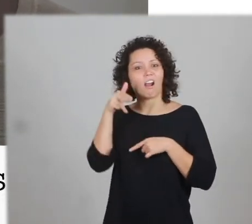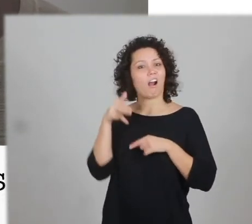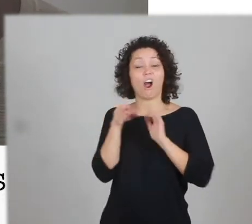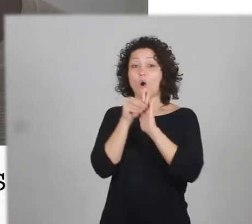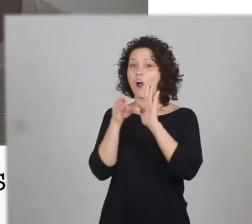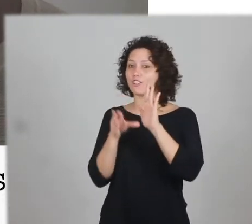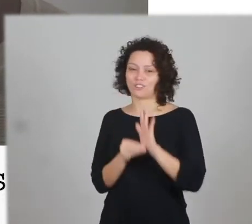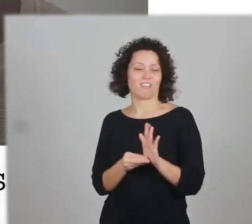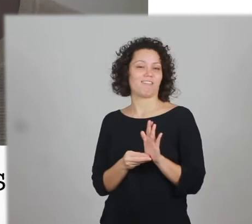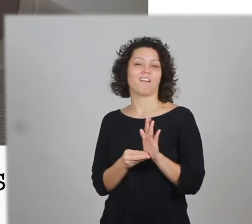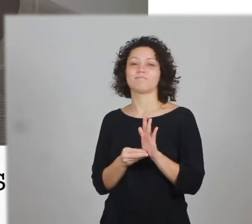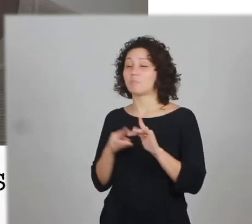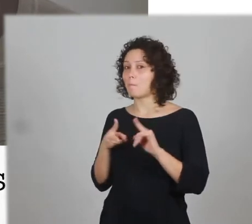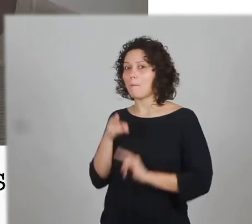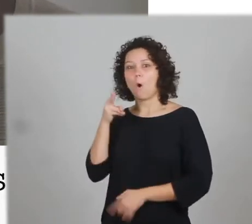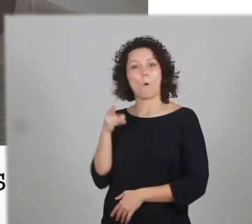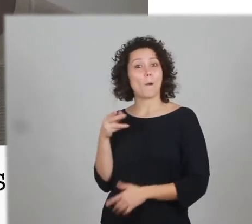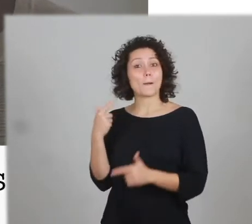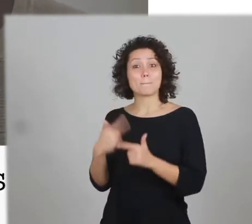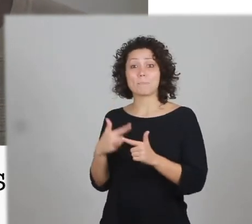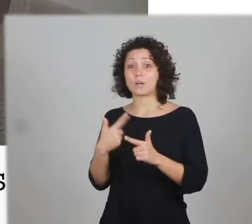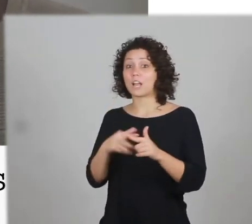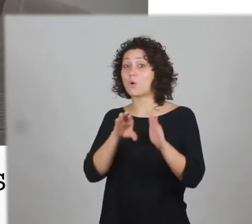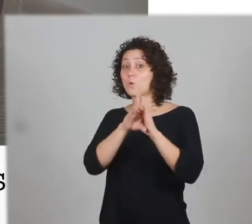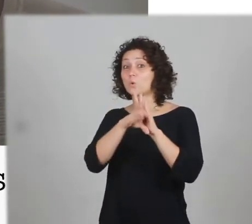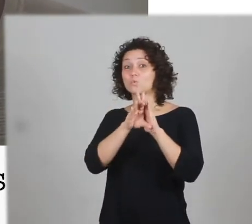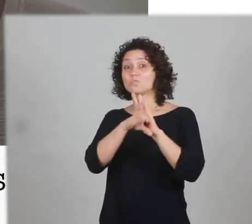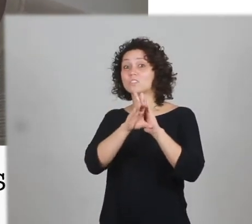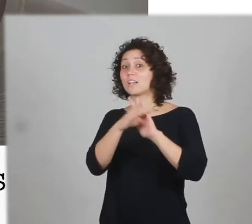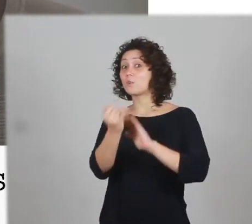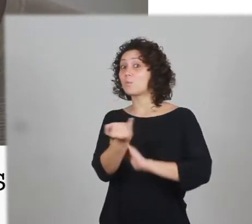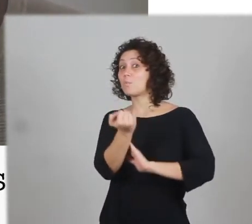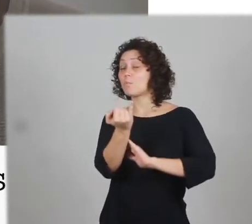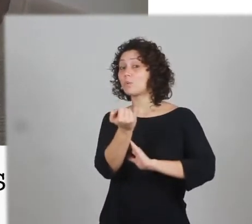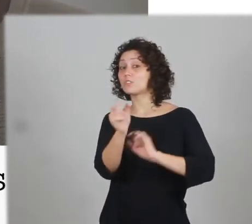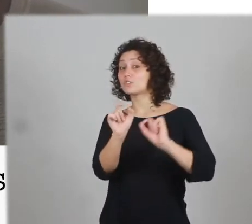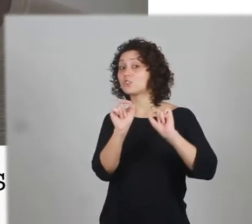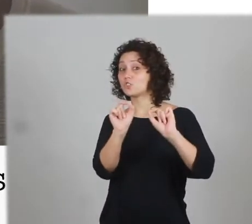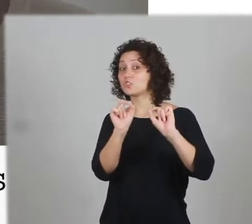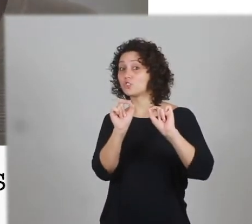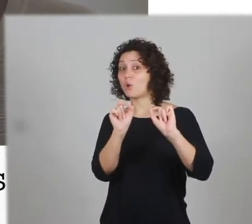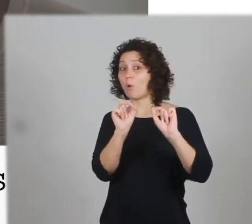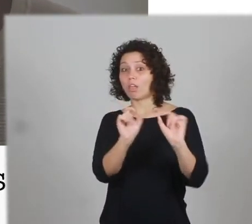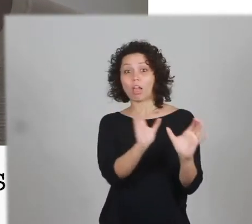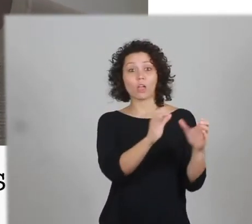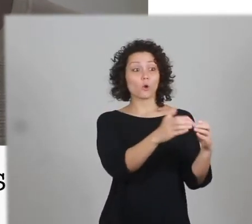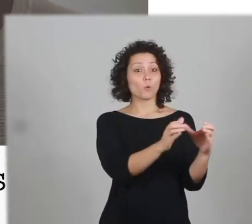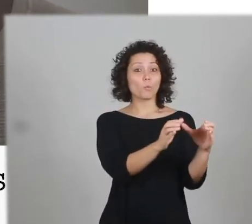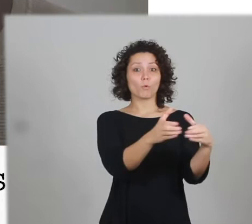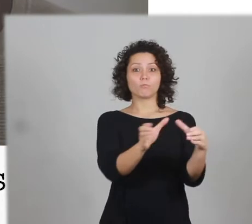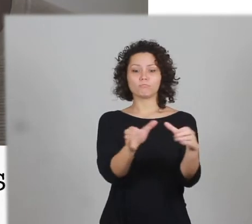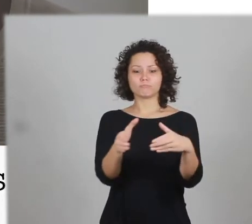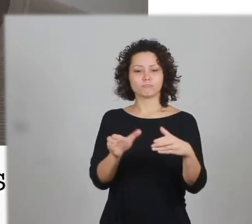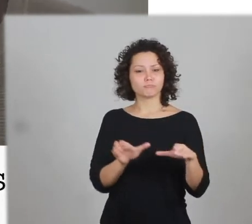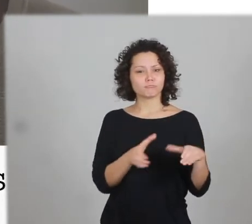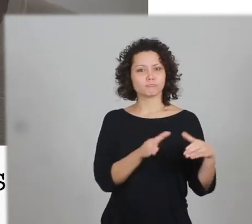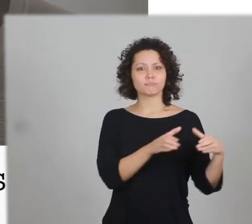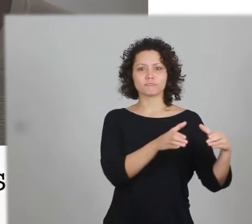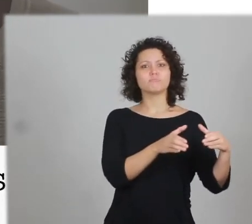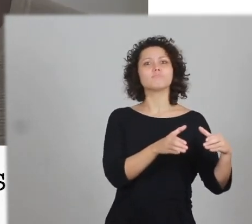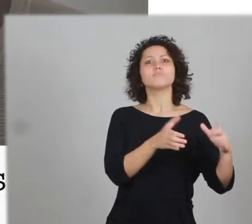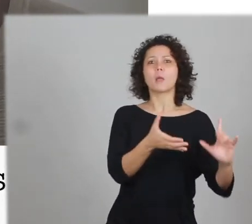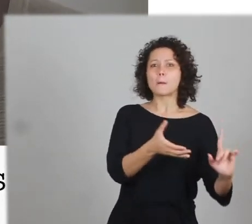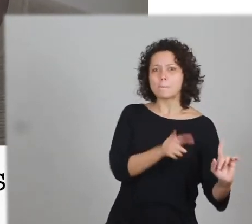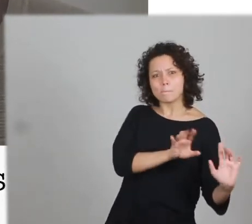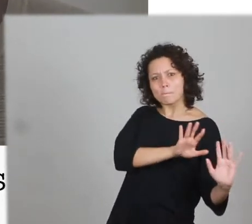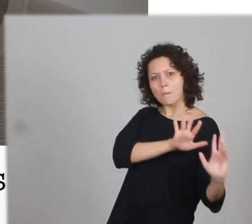um conceito-chave que é incorporar os diferentes grupos populacionais como sujeitos centrais no